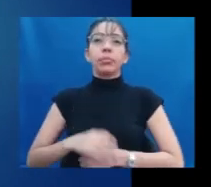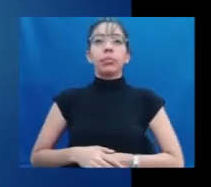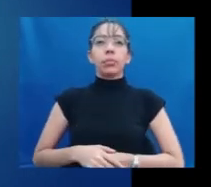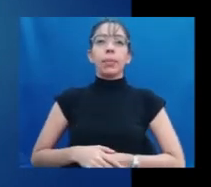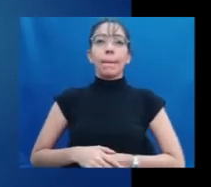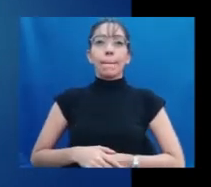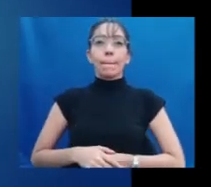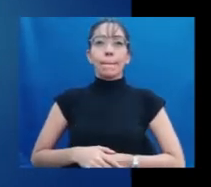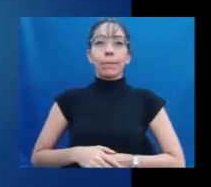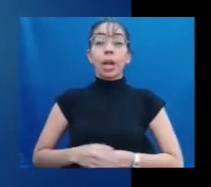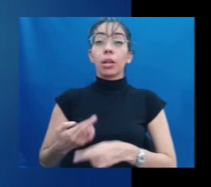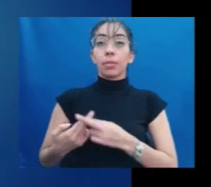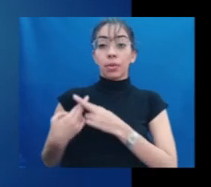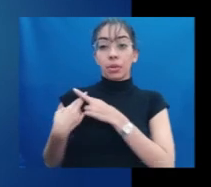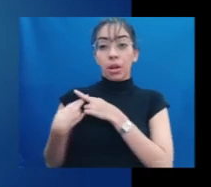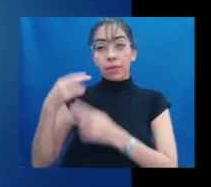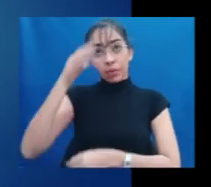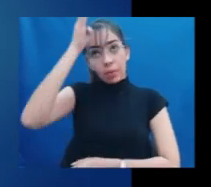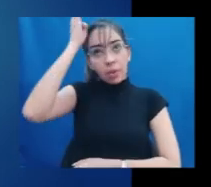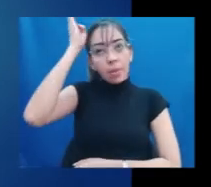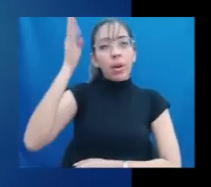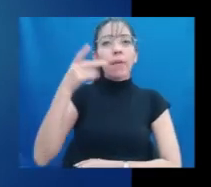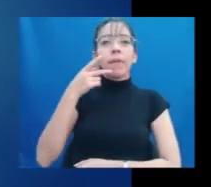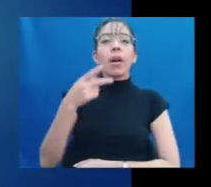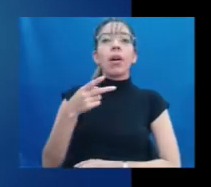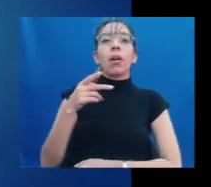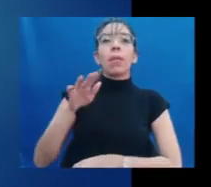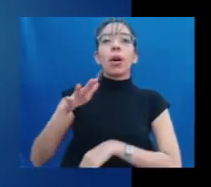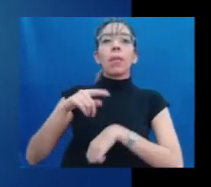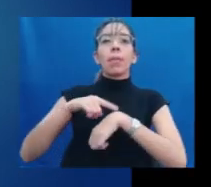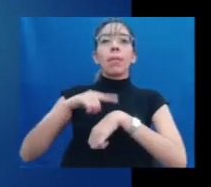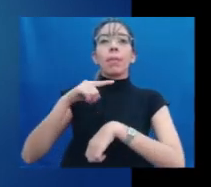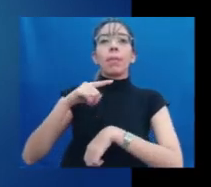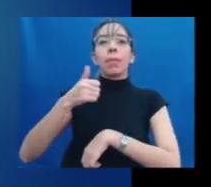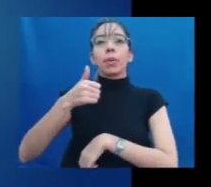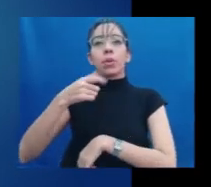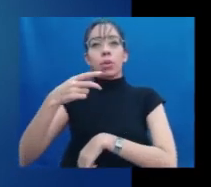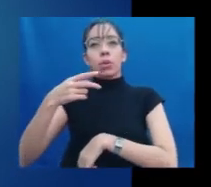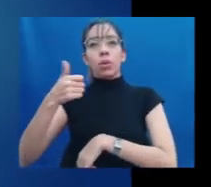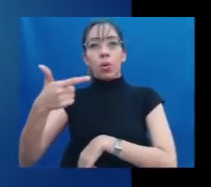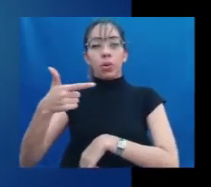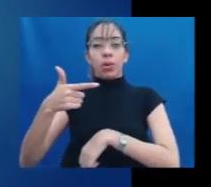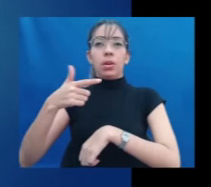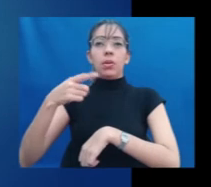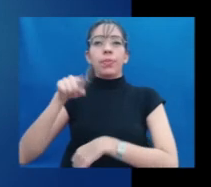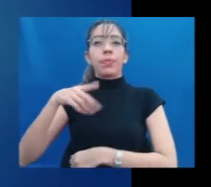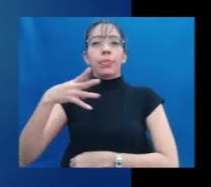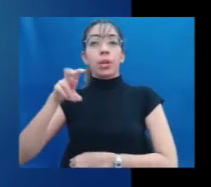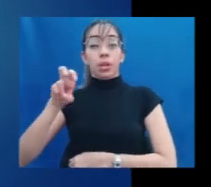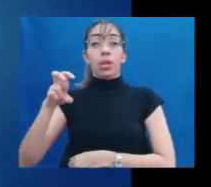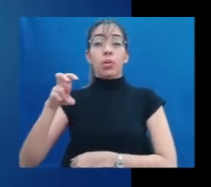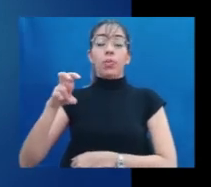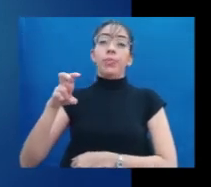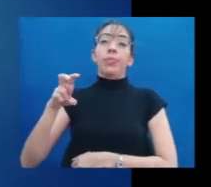Paraná. Então, conforme a capitã do Corpo de Bombeiros, Juliane Freire, as equipes elas foram acionadas no local por volta da